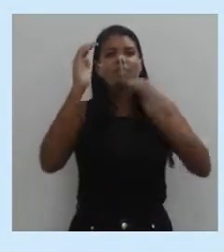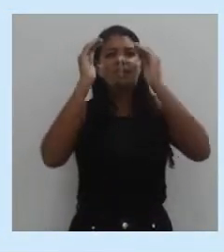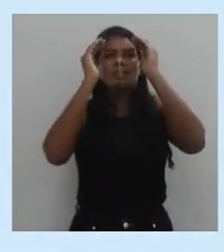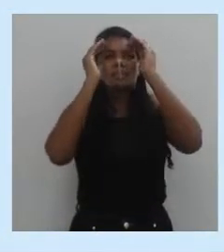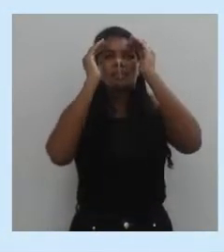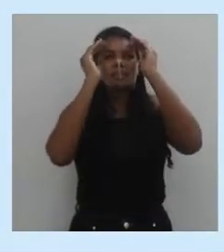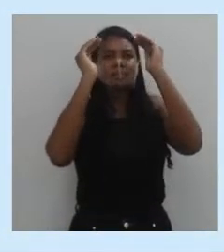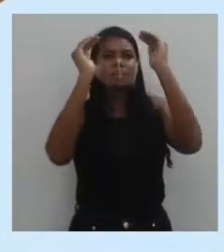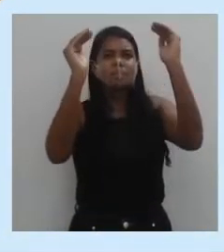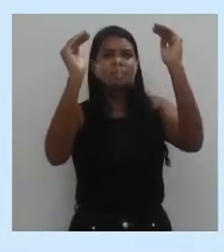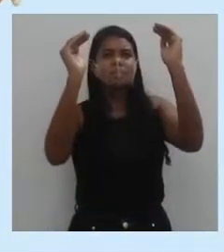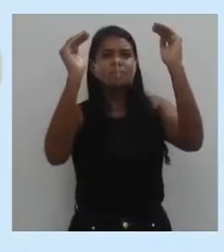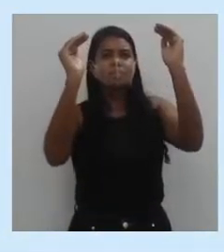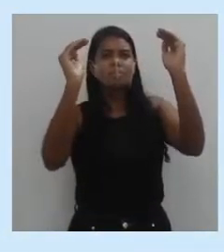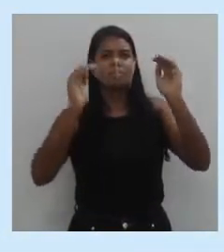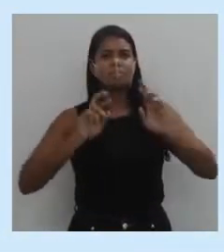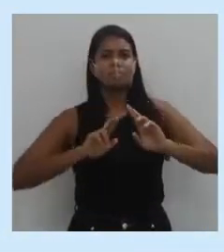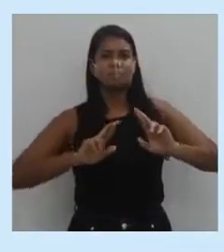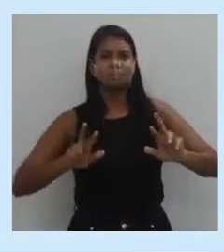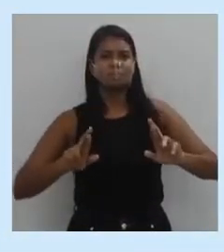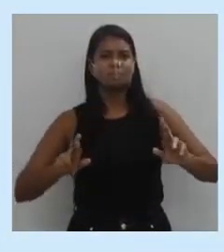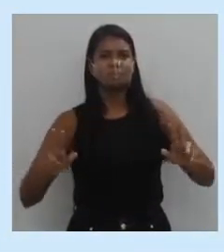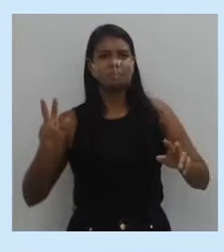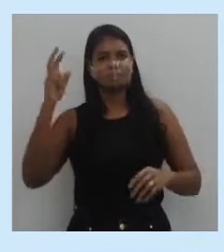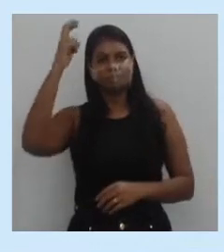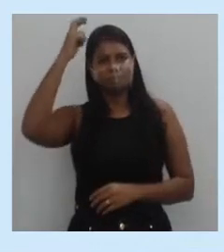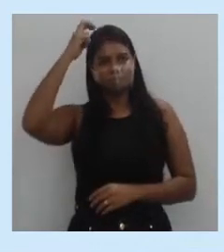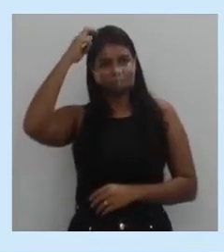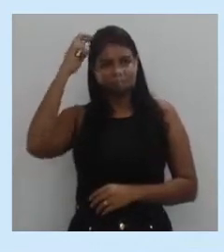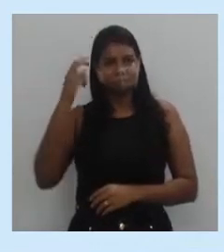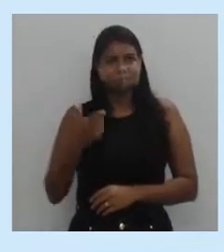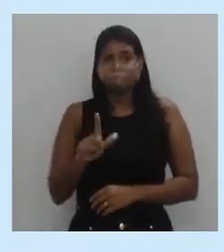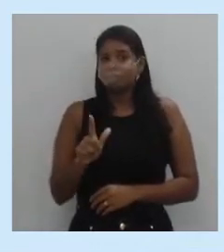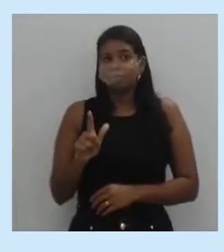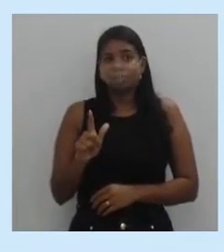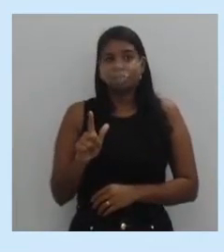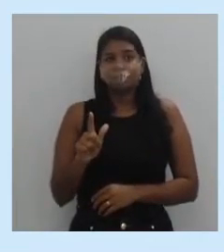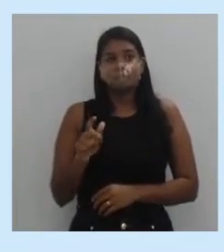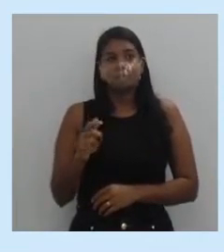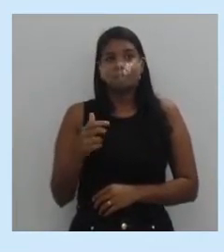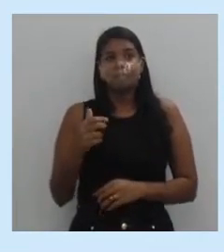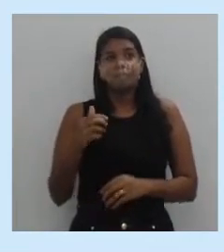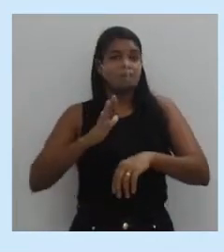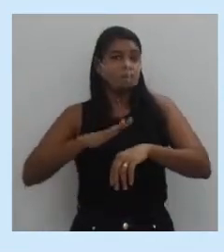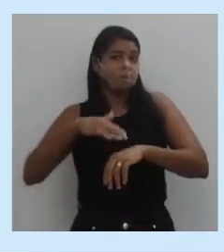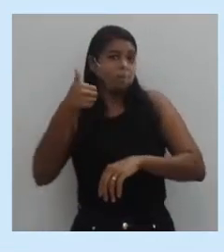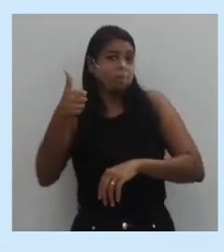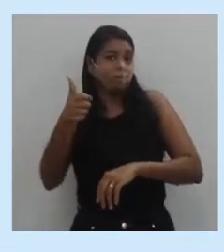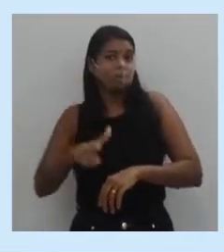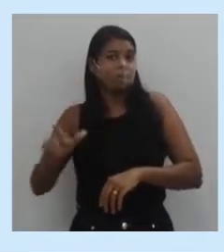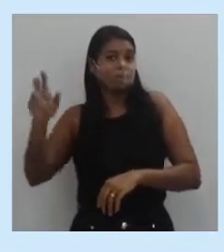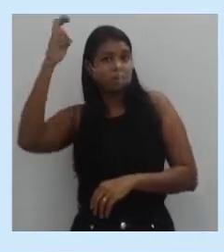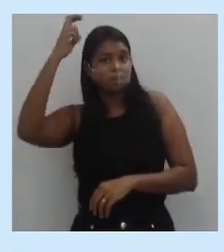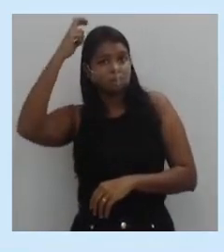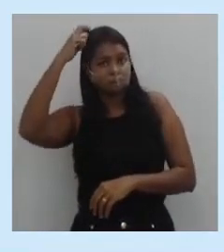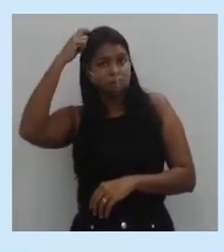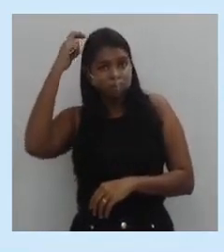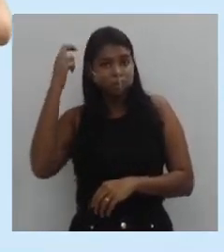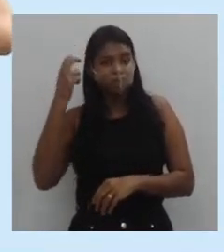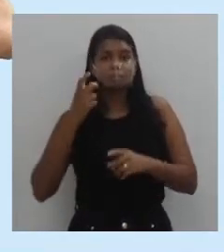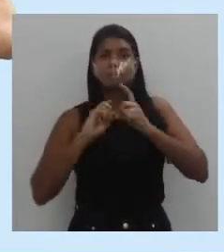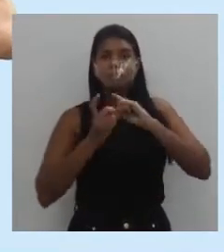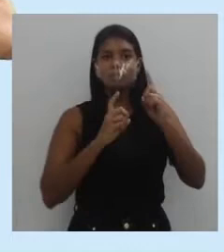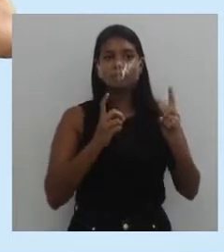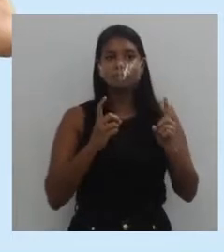o respeito às diversas culturas. Não há uma cultura superior à outra. Então, no